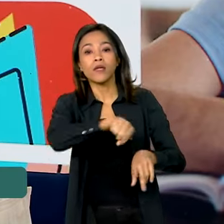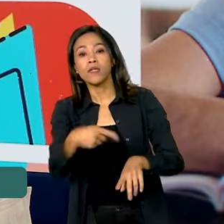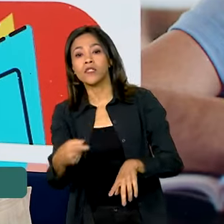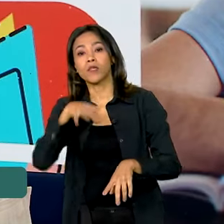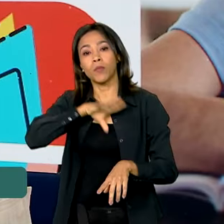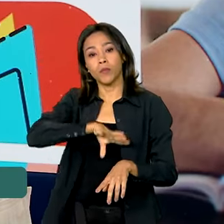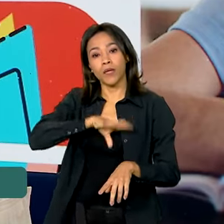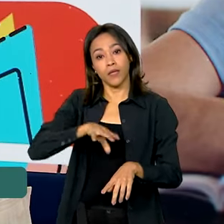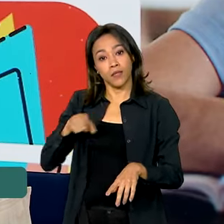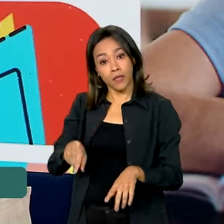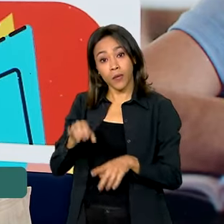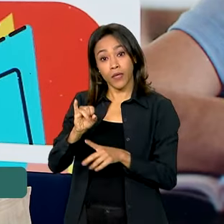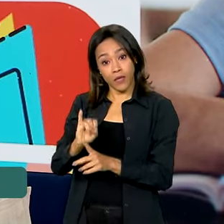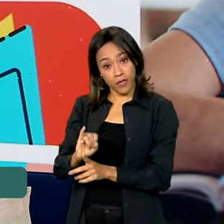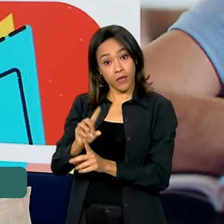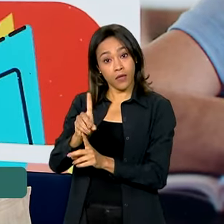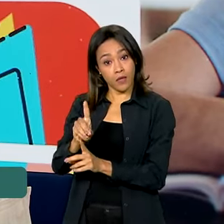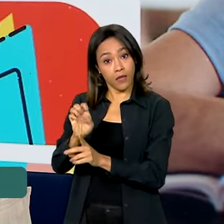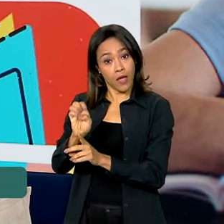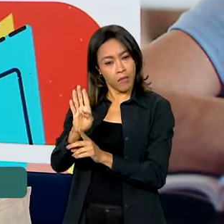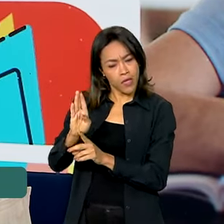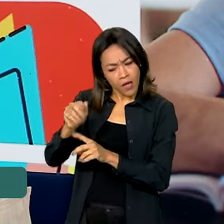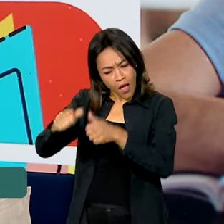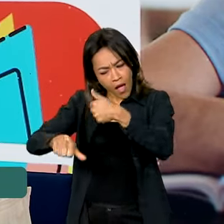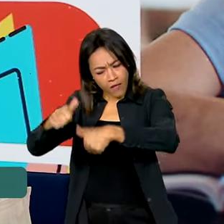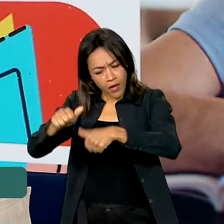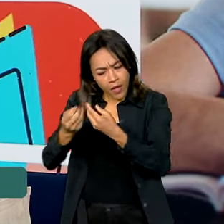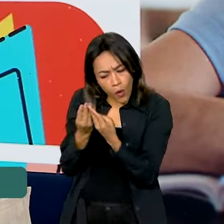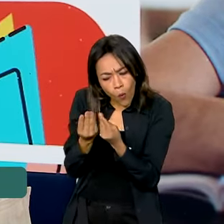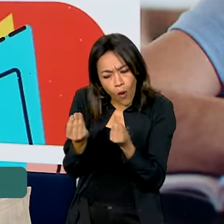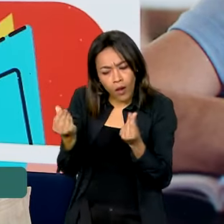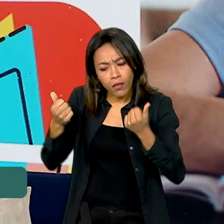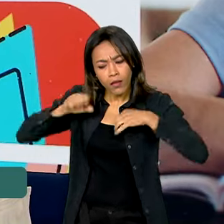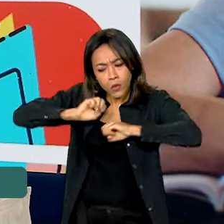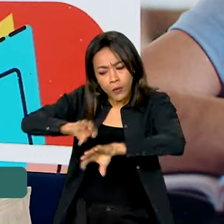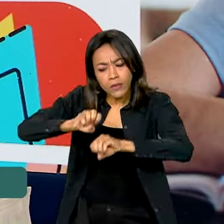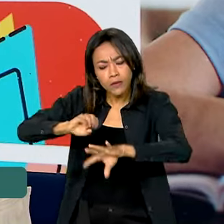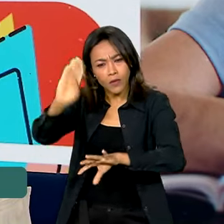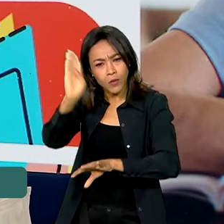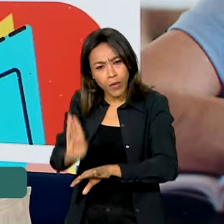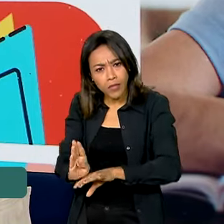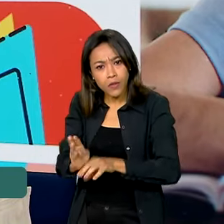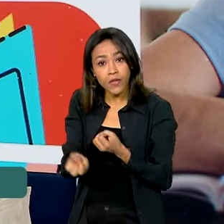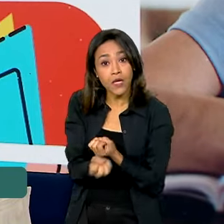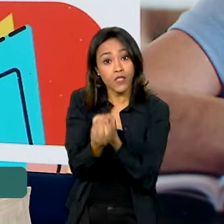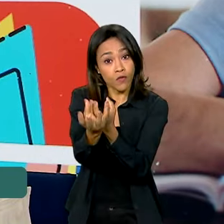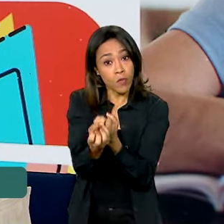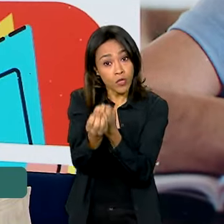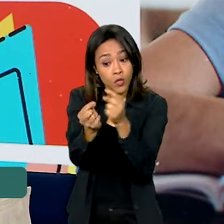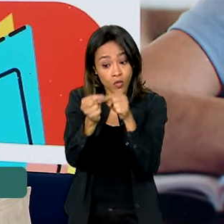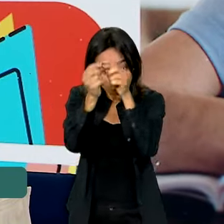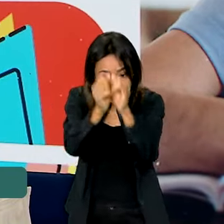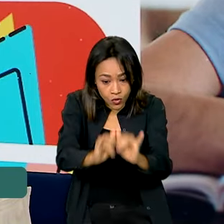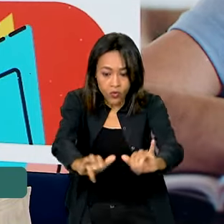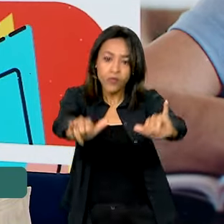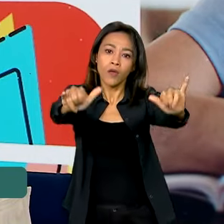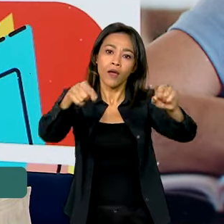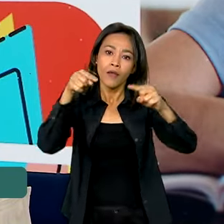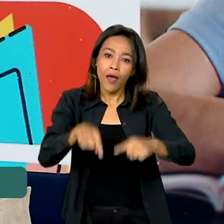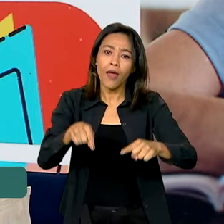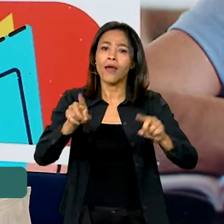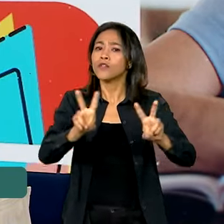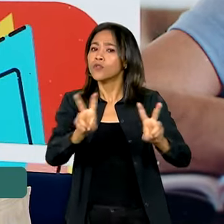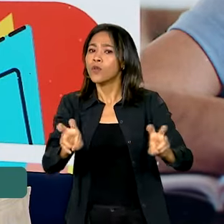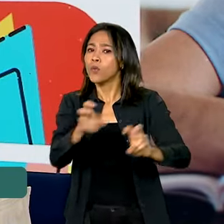o Ideb mede a qualidade da educação no Brasil e os dados divulgados são relativos ao ano